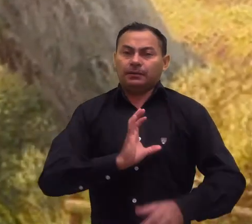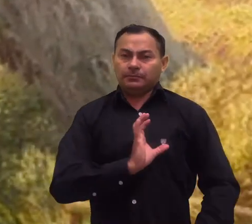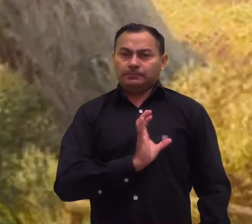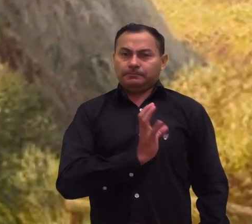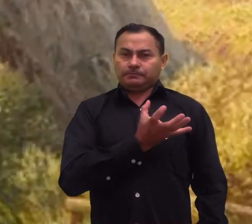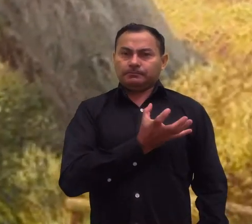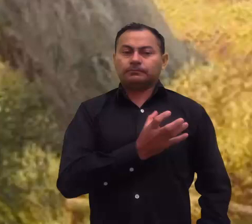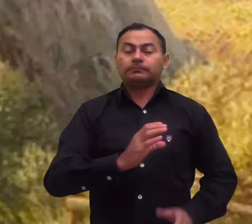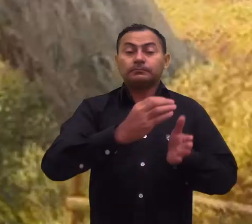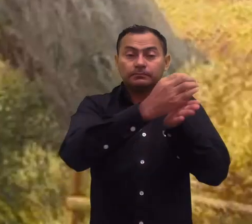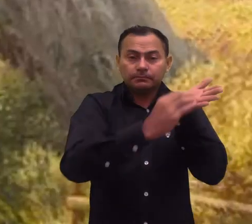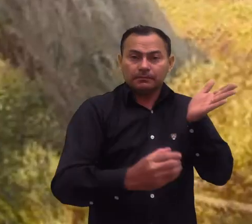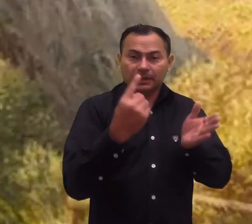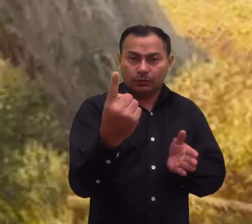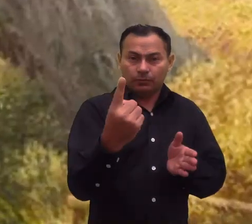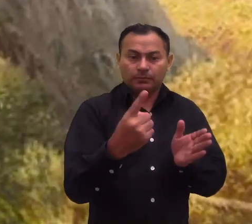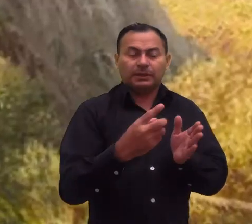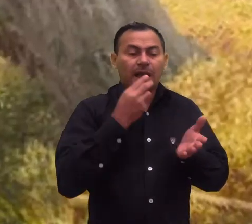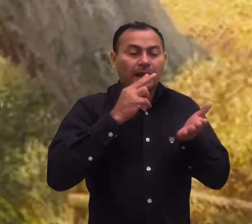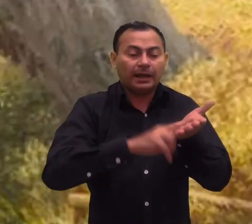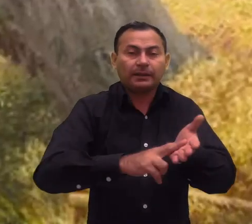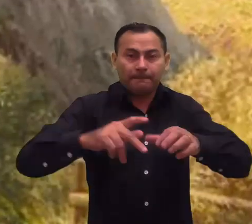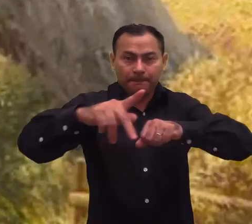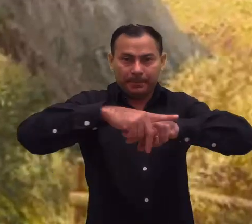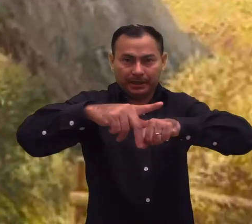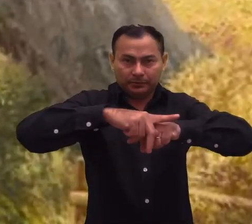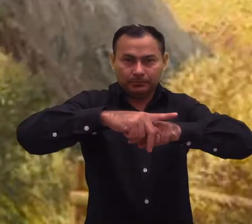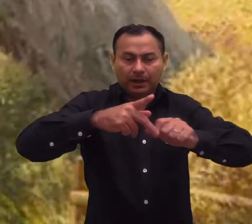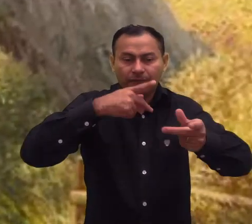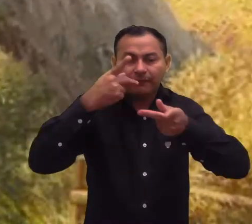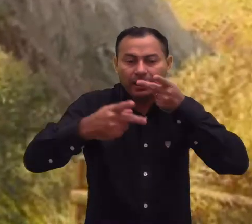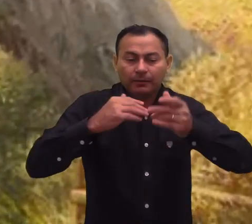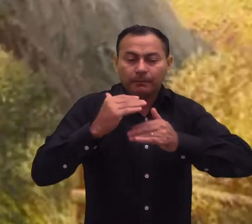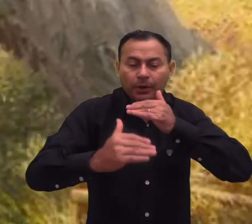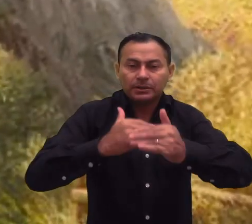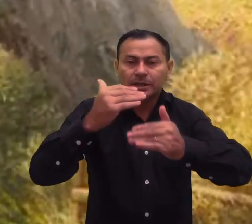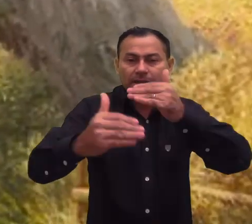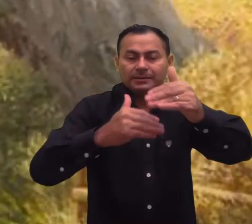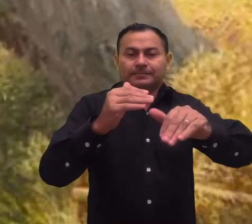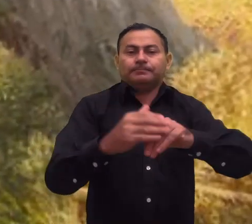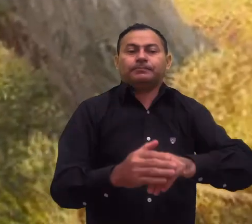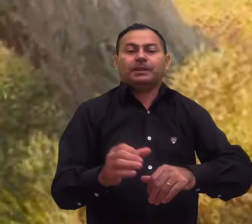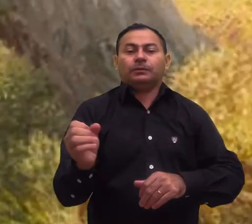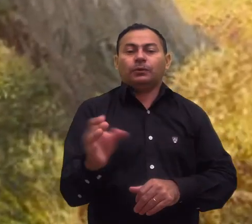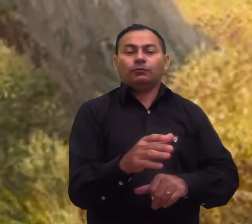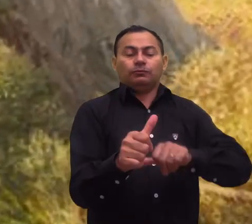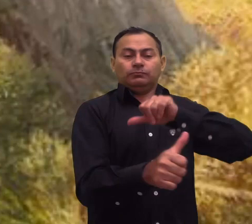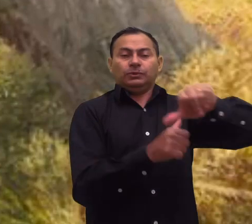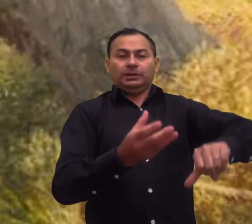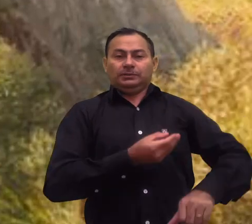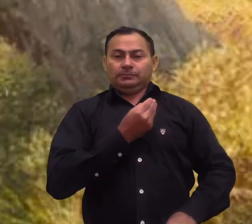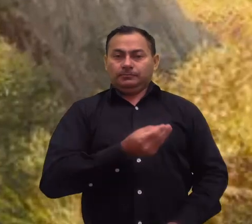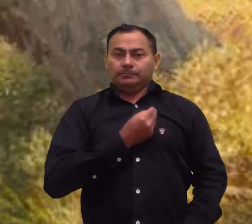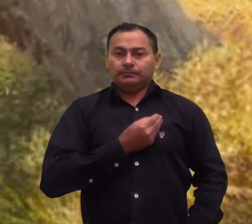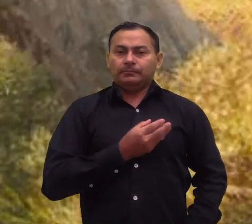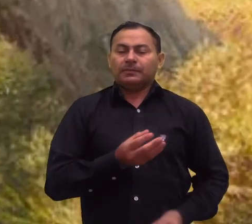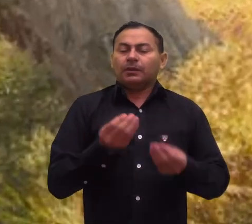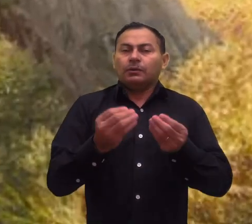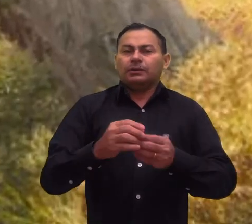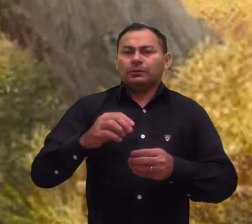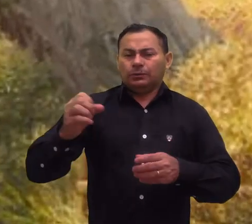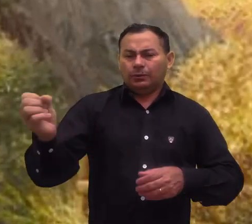do que é conversão. No capítulo 1 desta carta, Pedro fala sobre o processo do novo